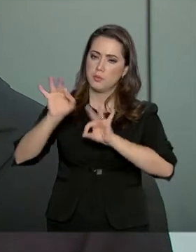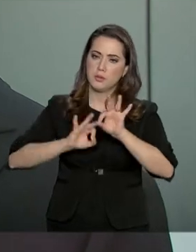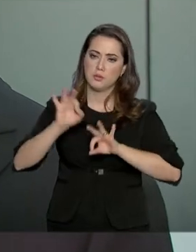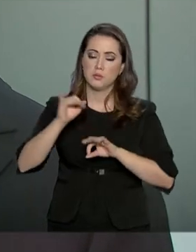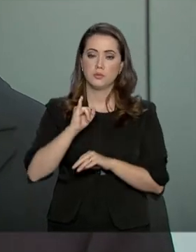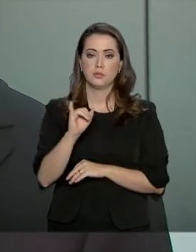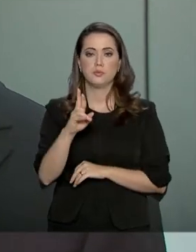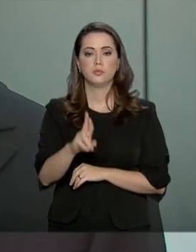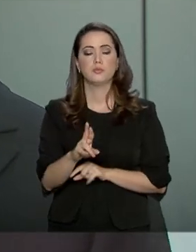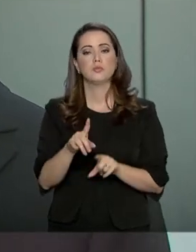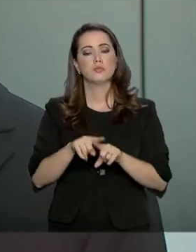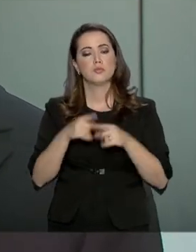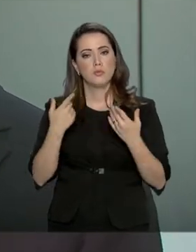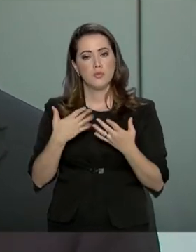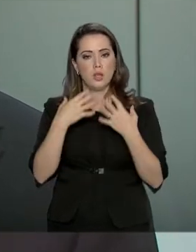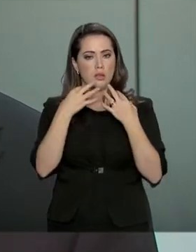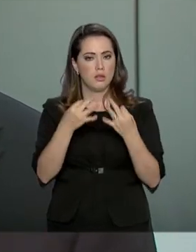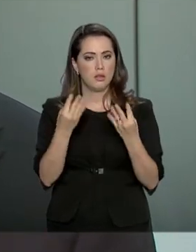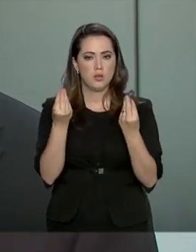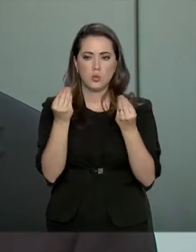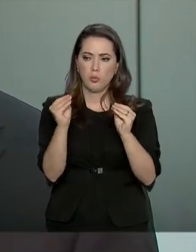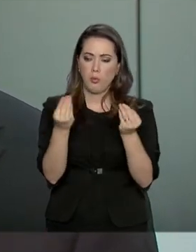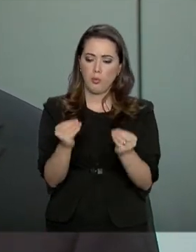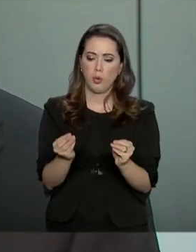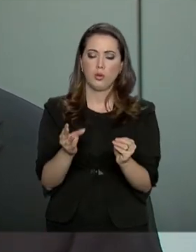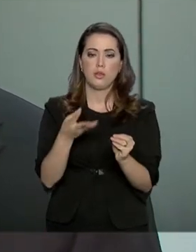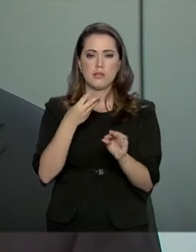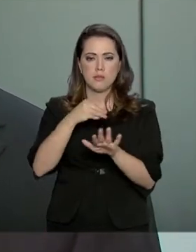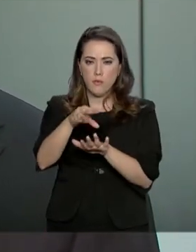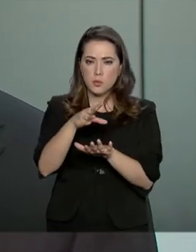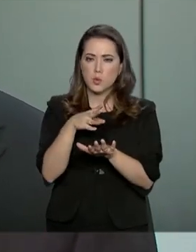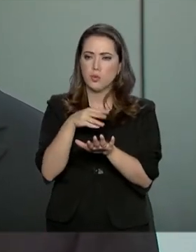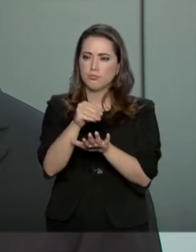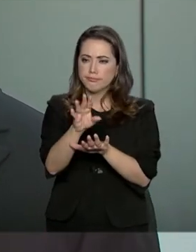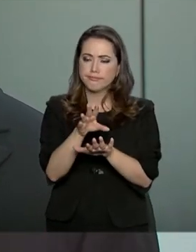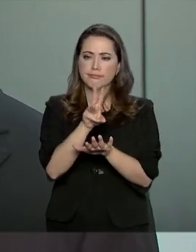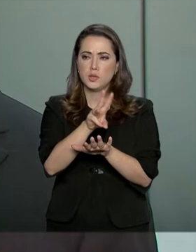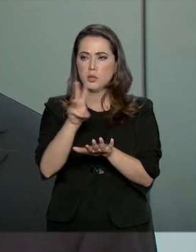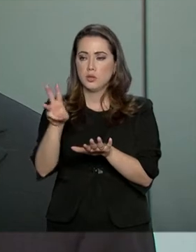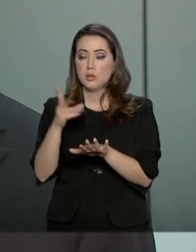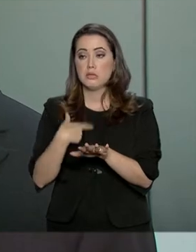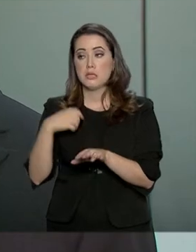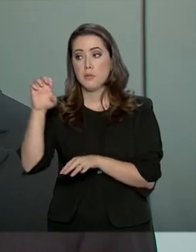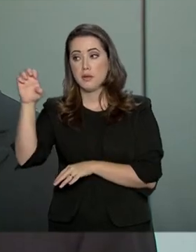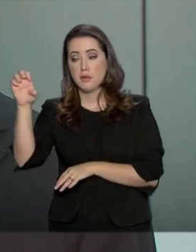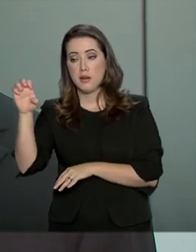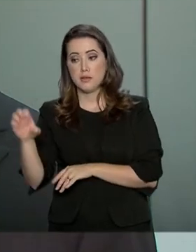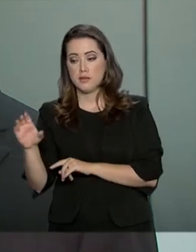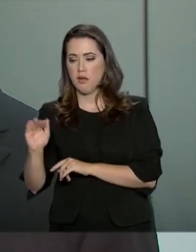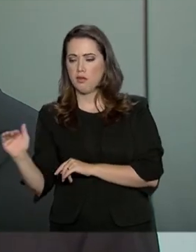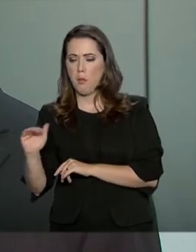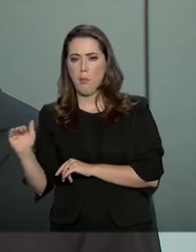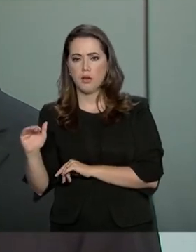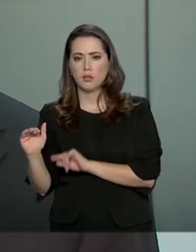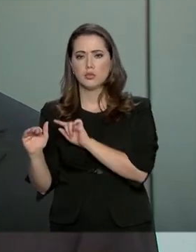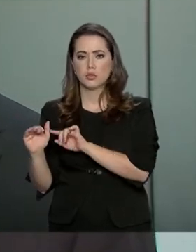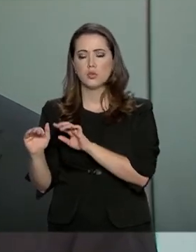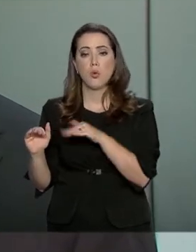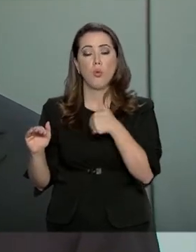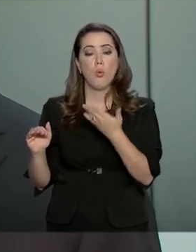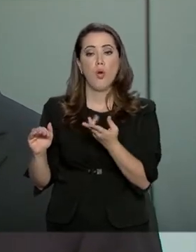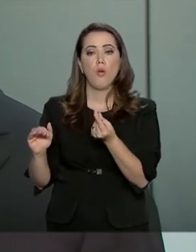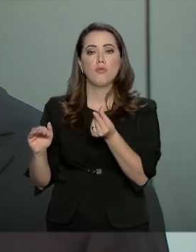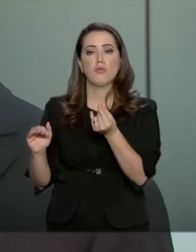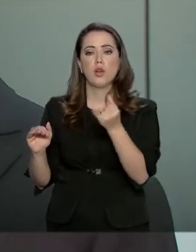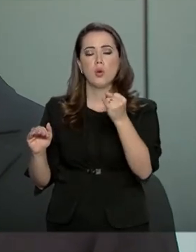declaração é prestando todas as informações ele tem sempre à esquerda em baixo do programa informação quanto é